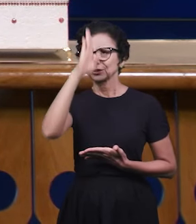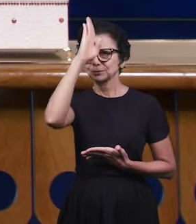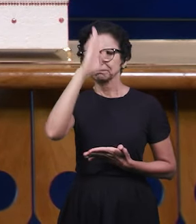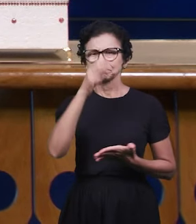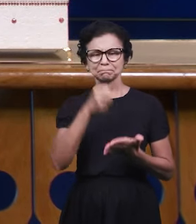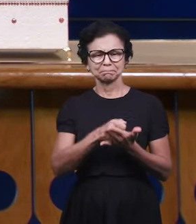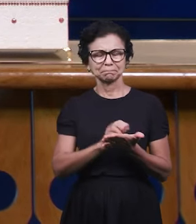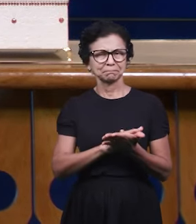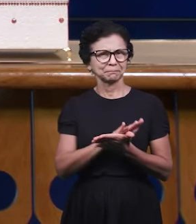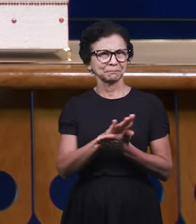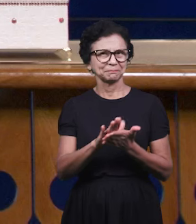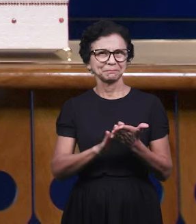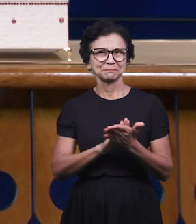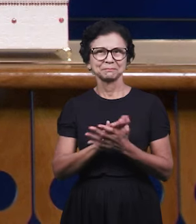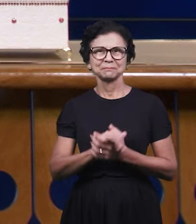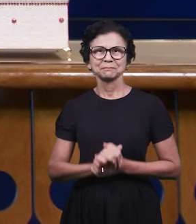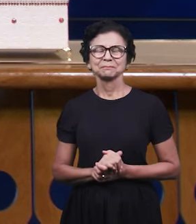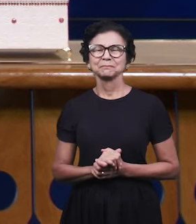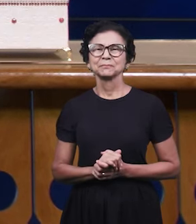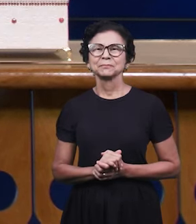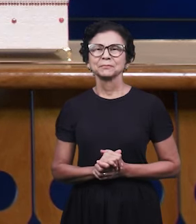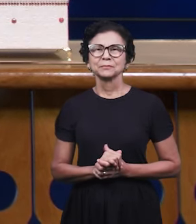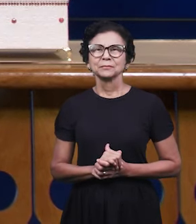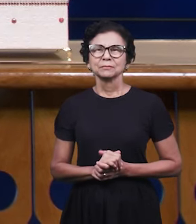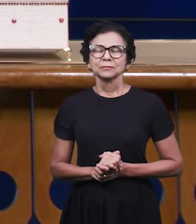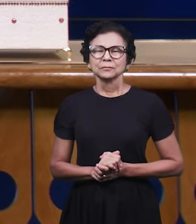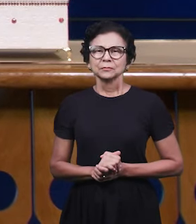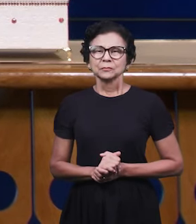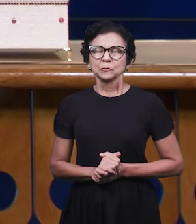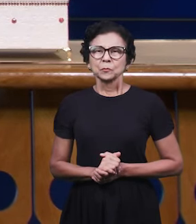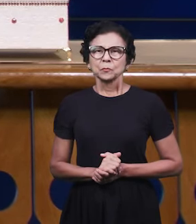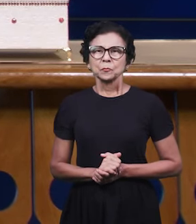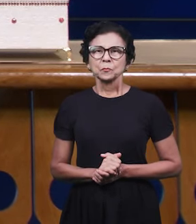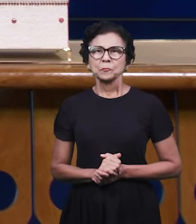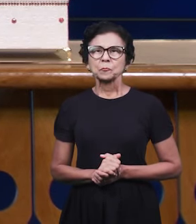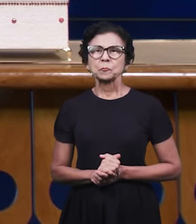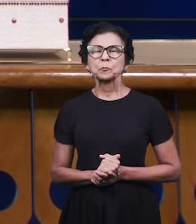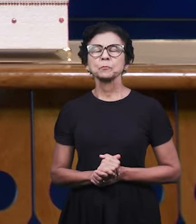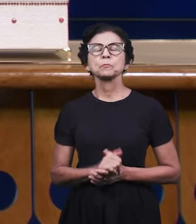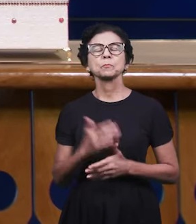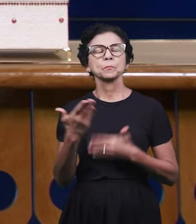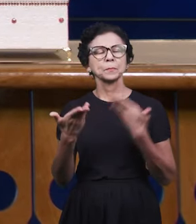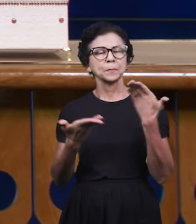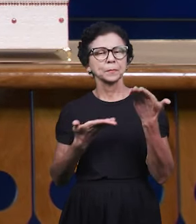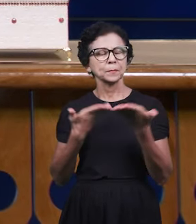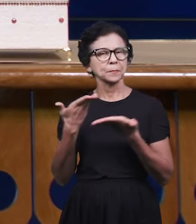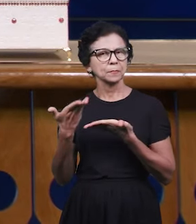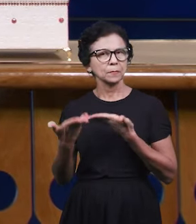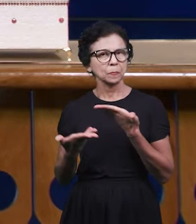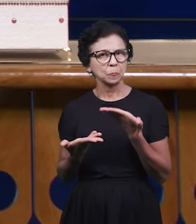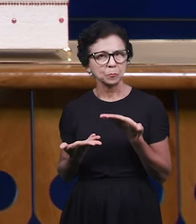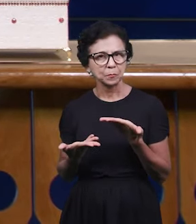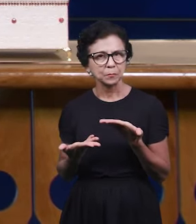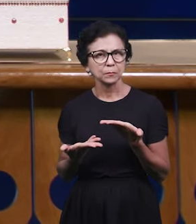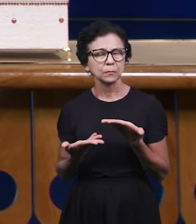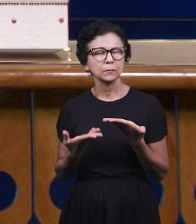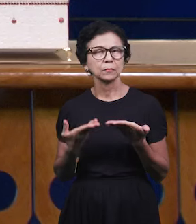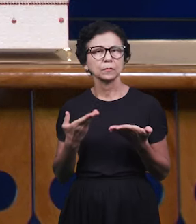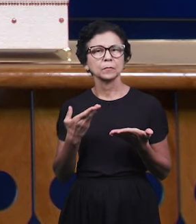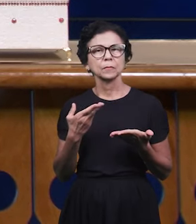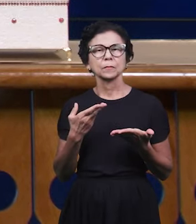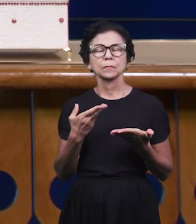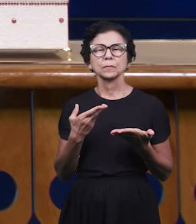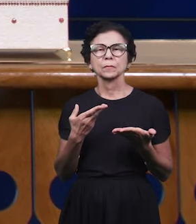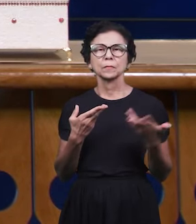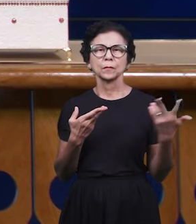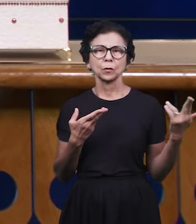gratuita, você não paga pela ligação. O procedimento é o mesmo, você vai receber a mesma assistência que você receberia se estivesse ligando do